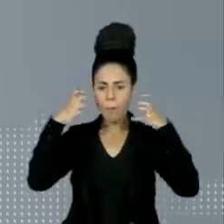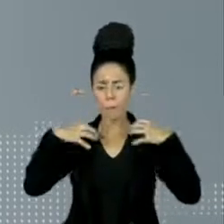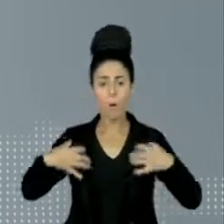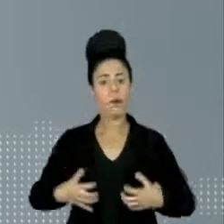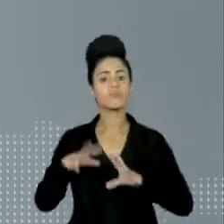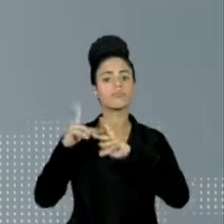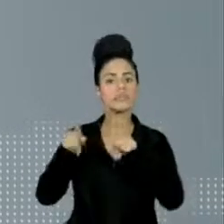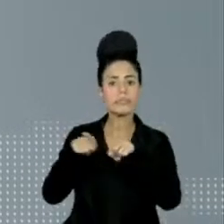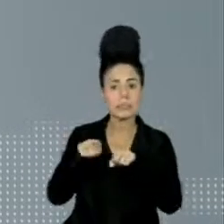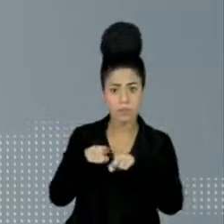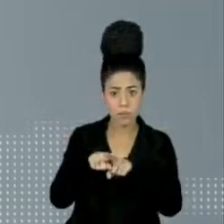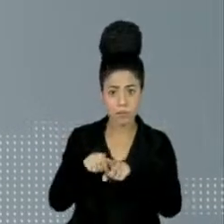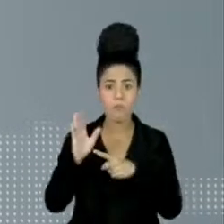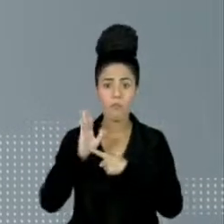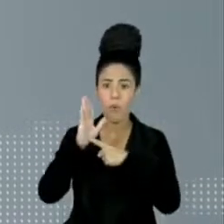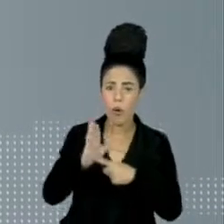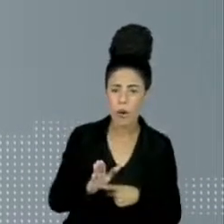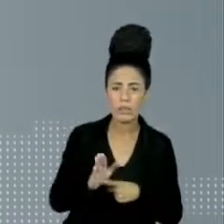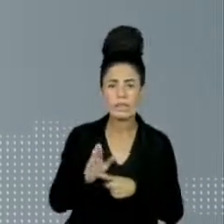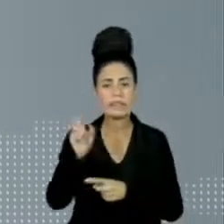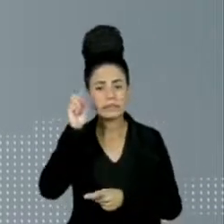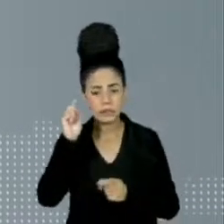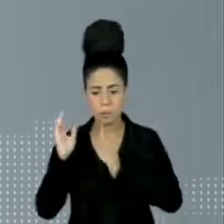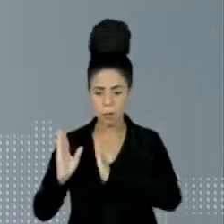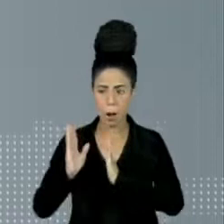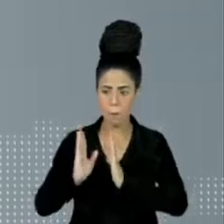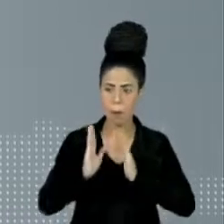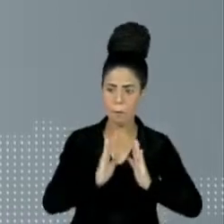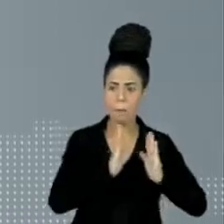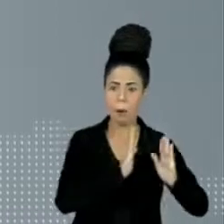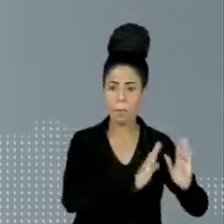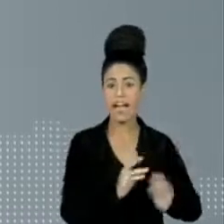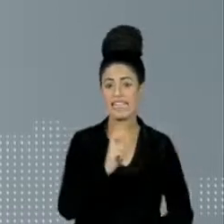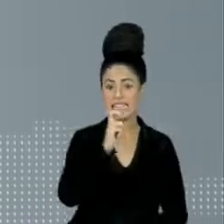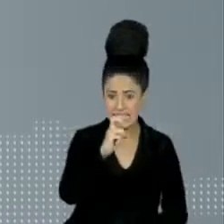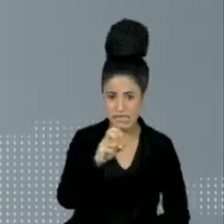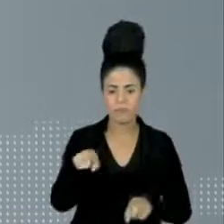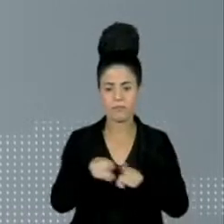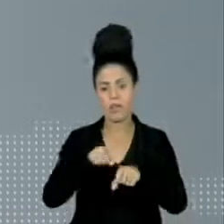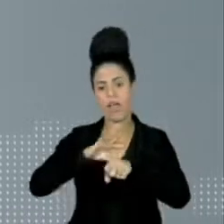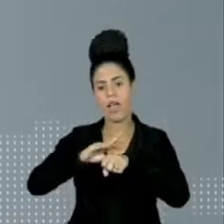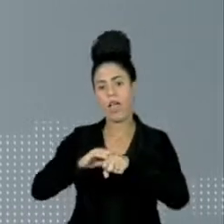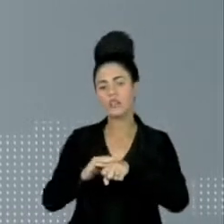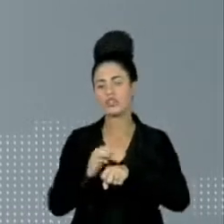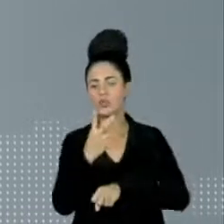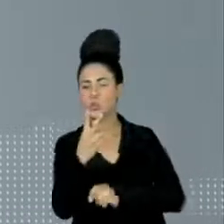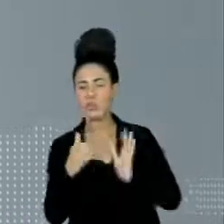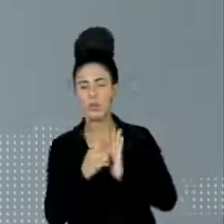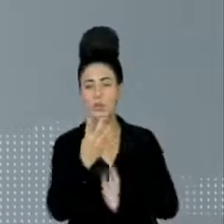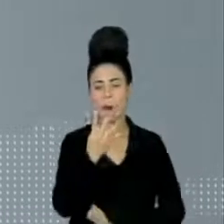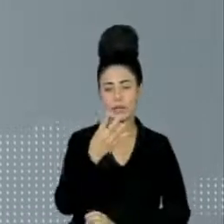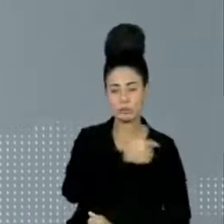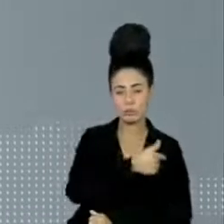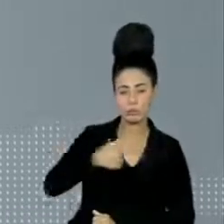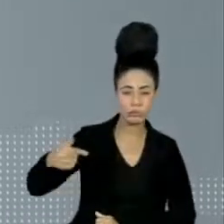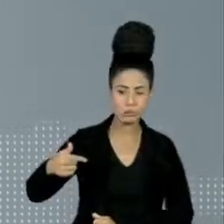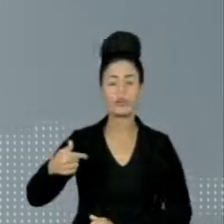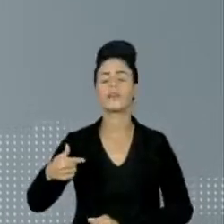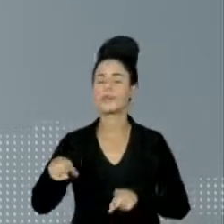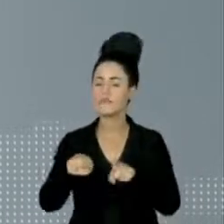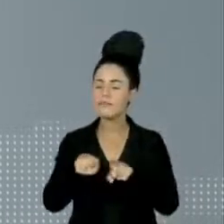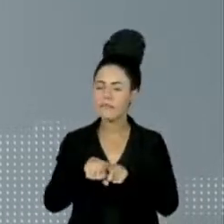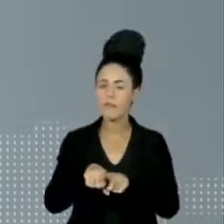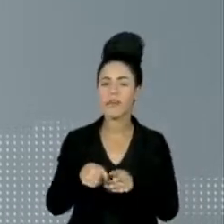pelo corpo as lesões passam por cinco estágios antes de cair EA doença pode do há quatro semanas de acordo com o